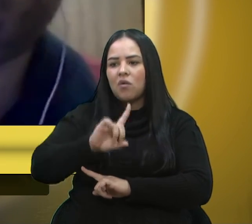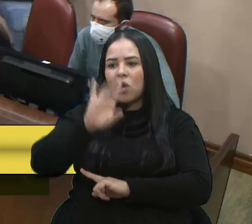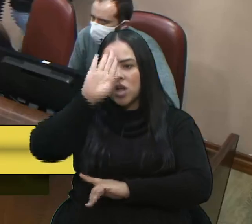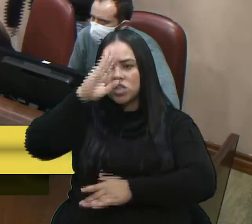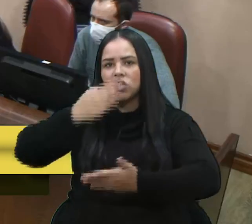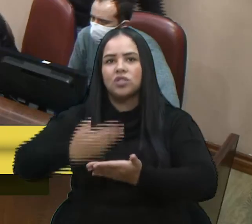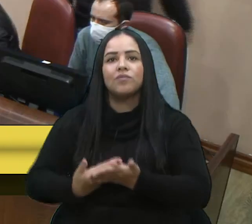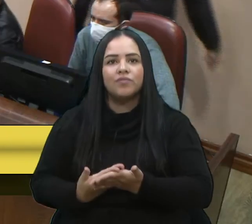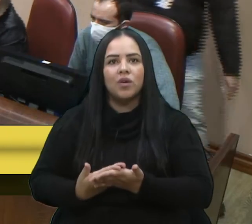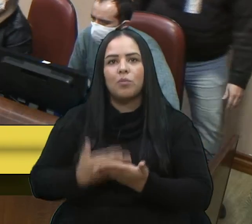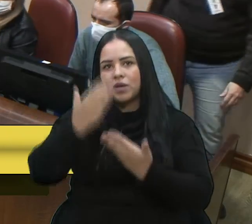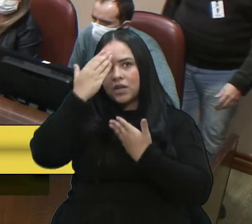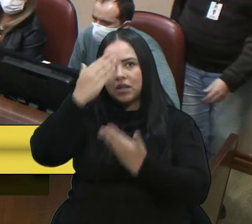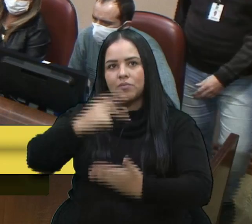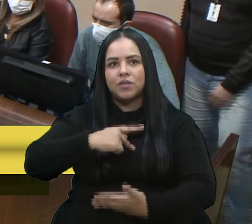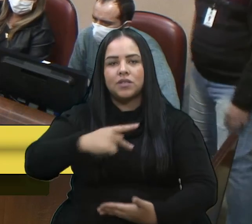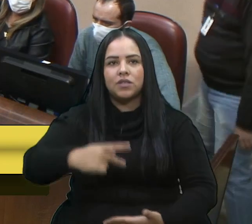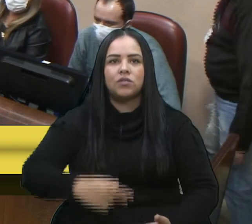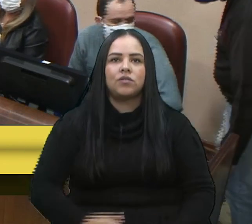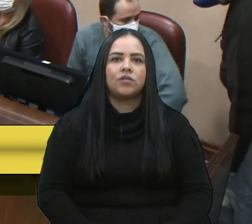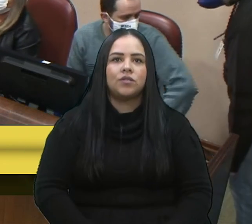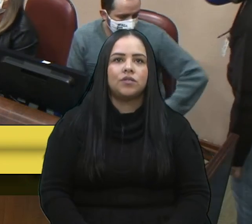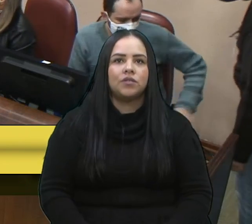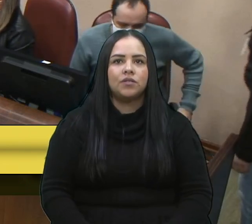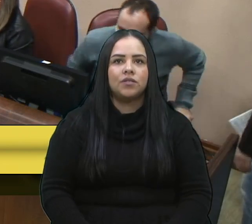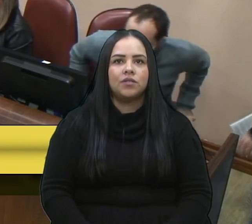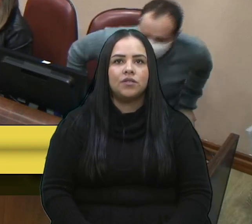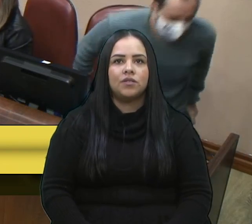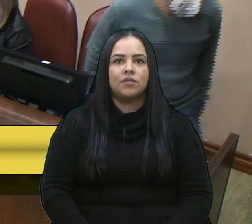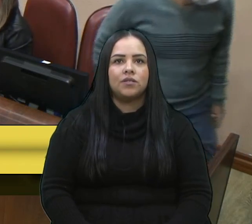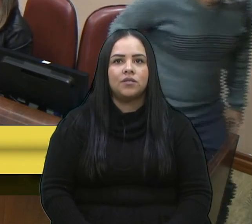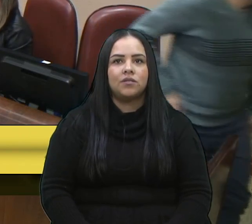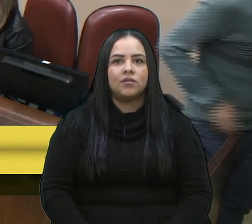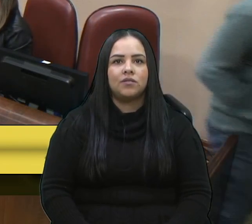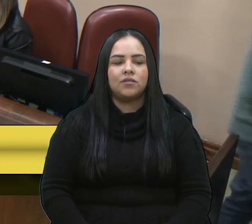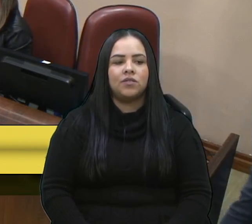Em declaração.